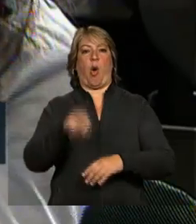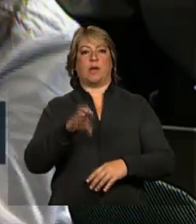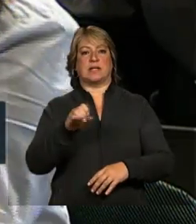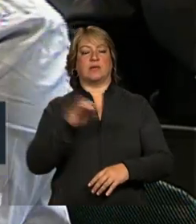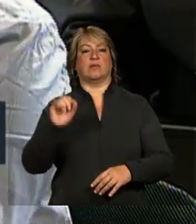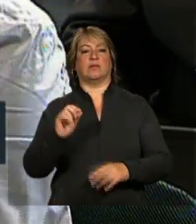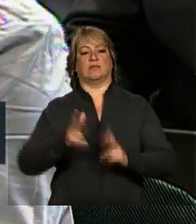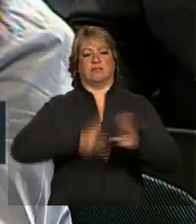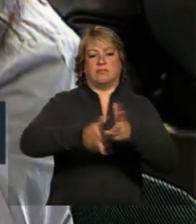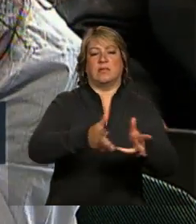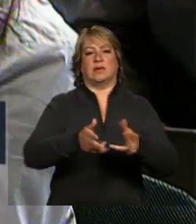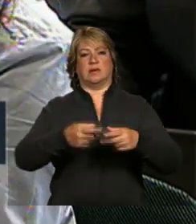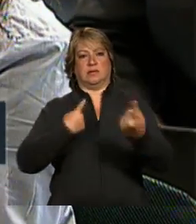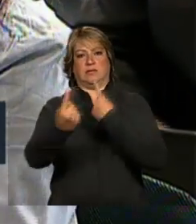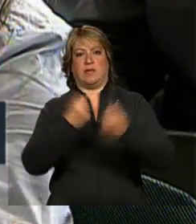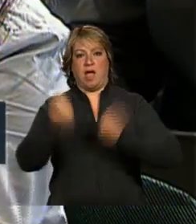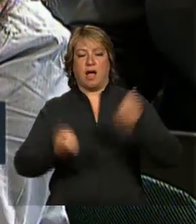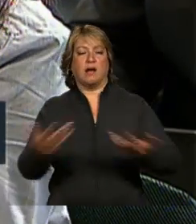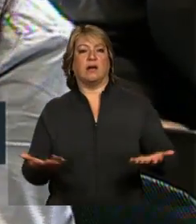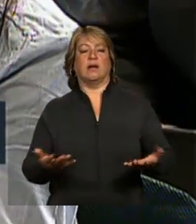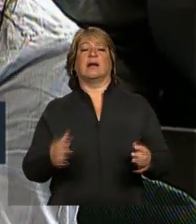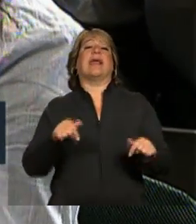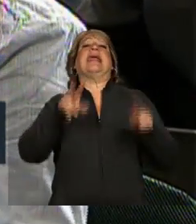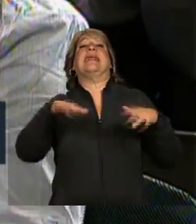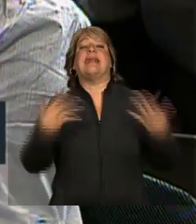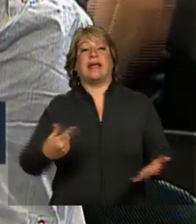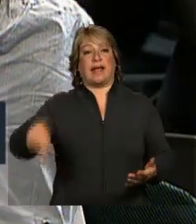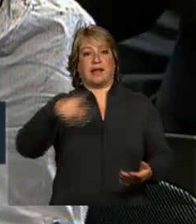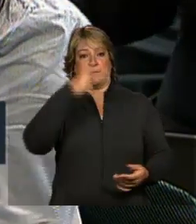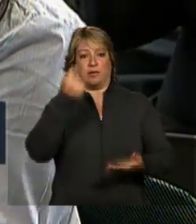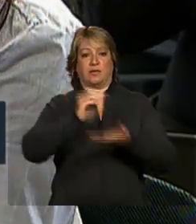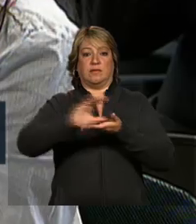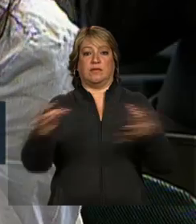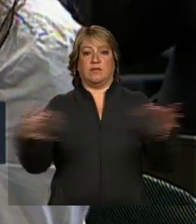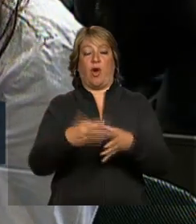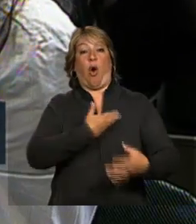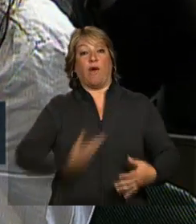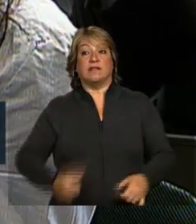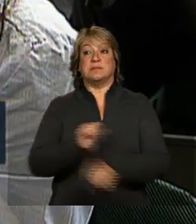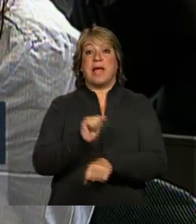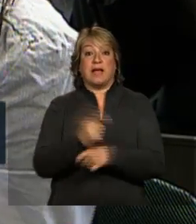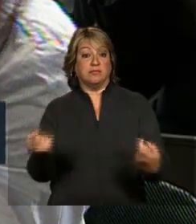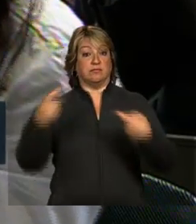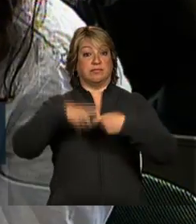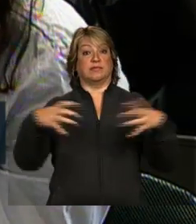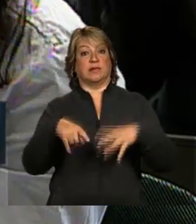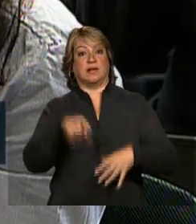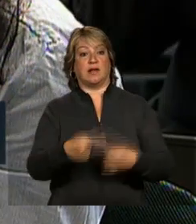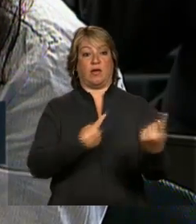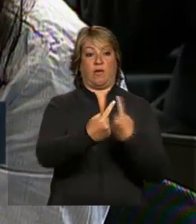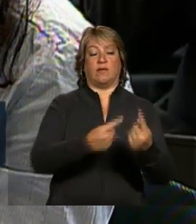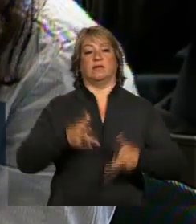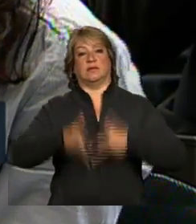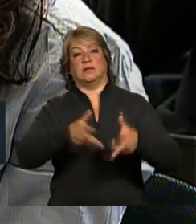rodovias seja de ferrovias se tem eh quem são esses investidores que que o governo tá esperando que participe dessas concessões tanto de rodovia